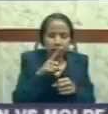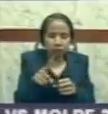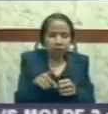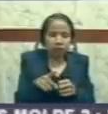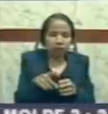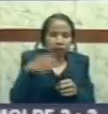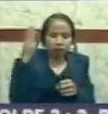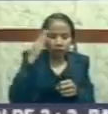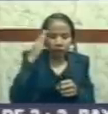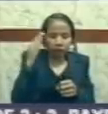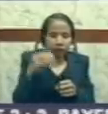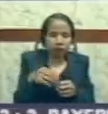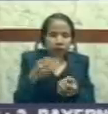filosofia